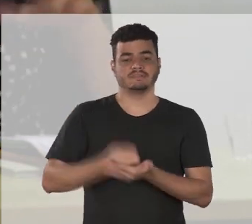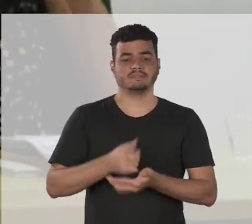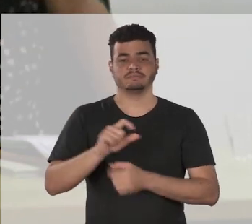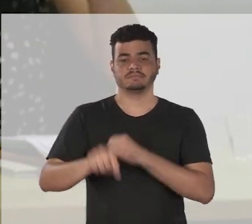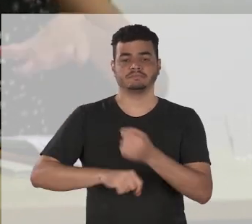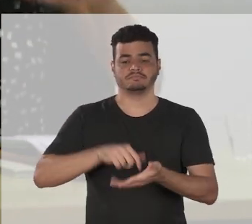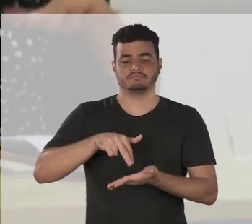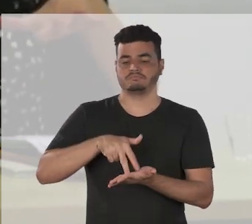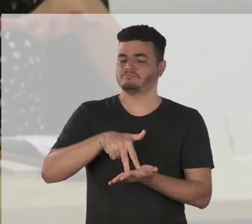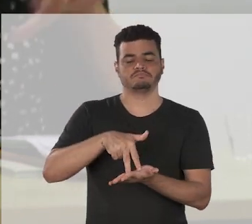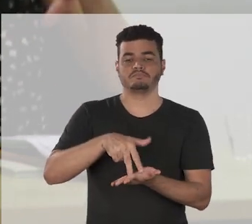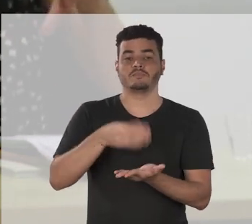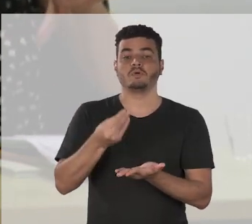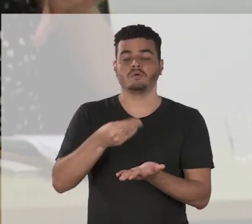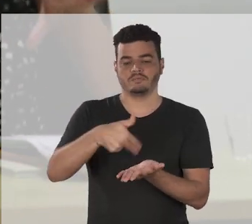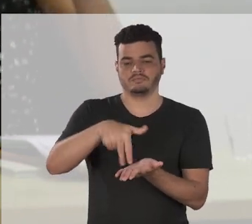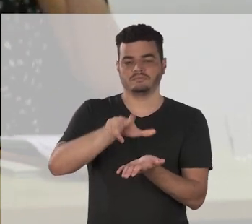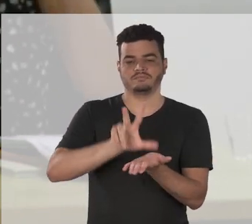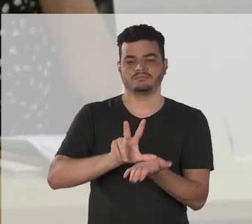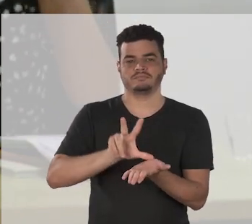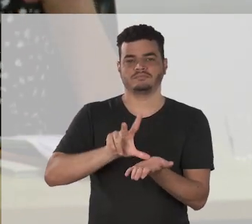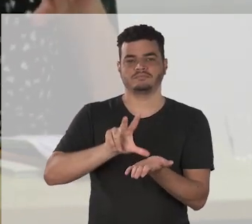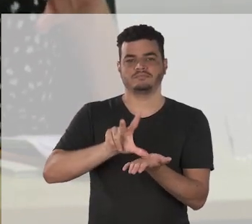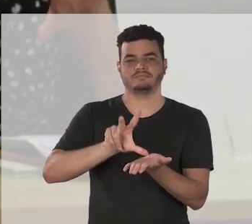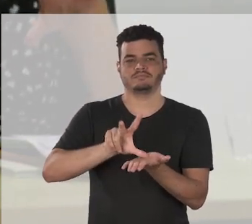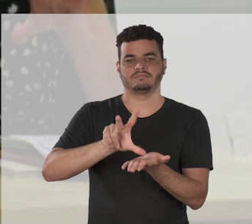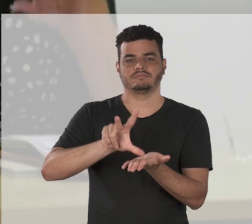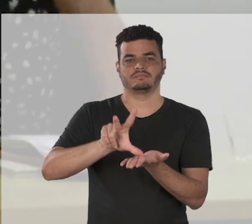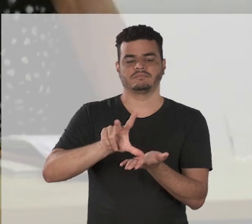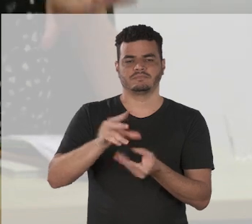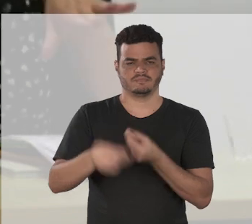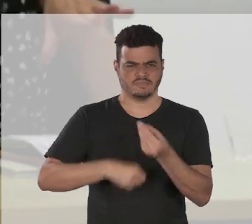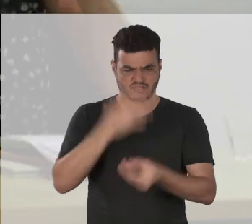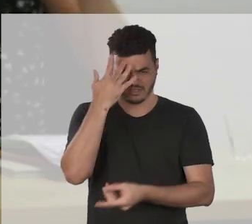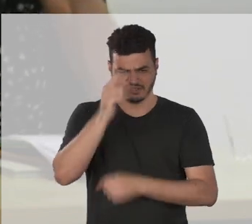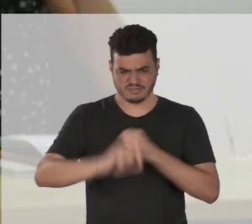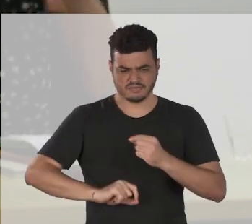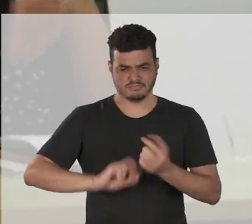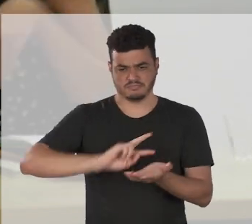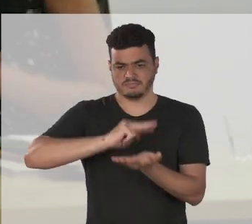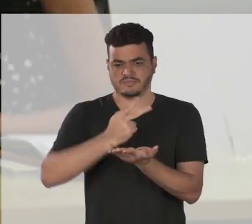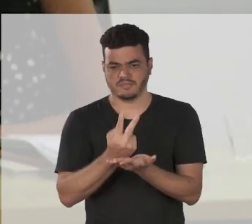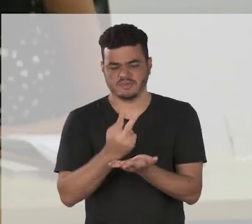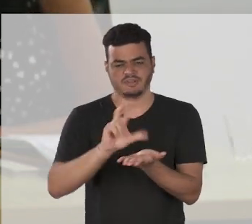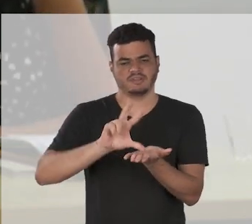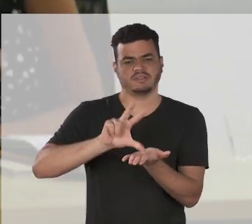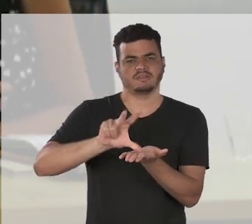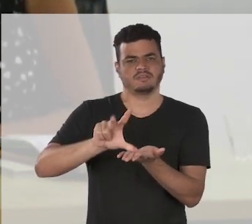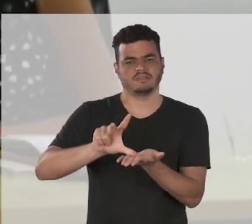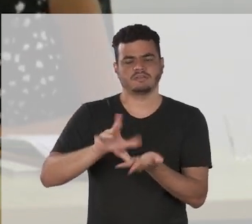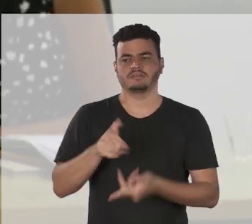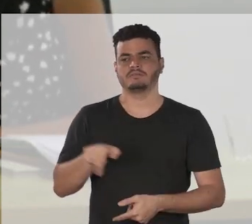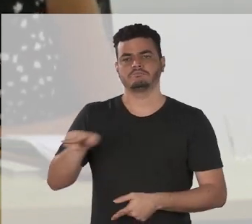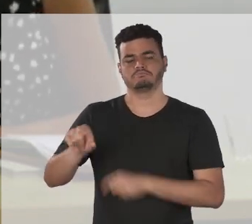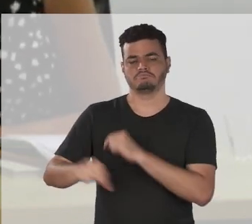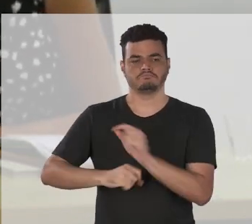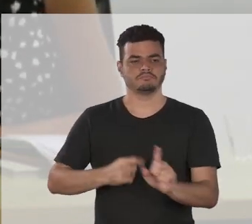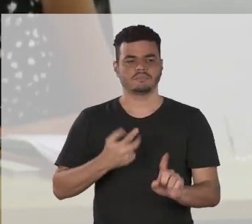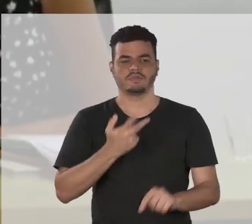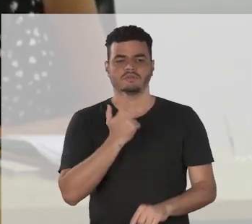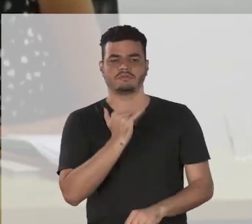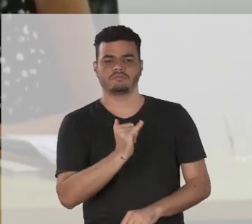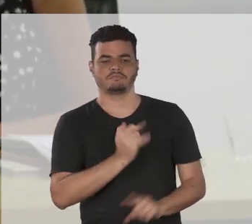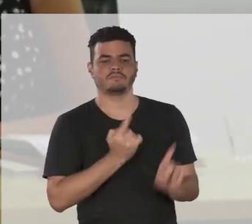dia caminhar com as mãos, assim como fazendo na vertical. Não sei como se disse aqui. Bom, e de modo vertical vai